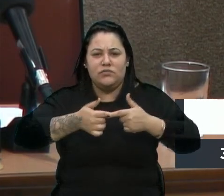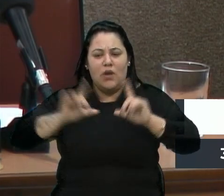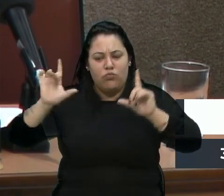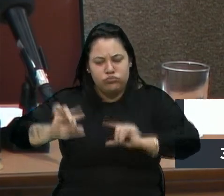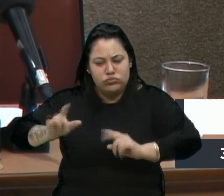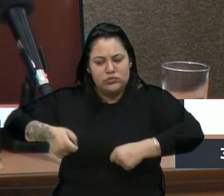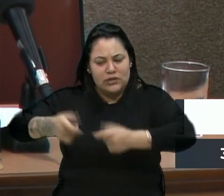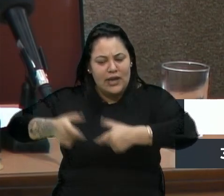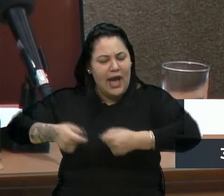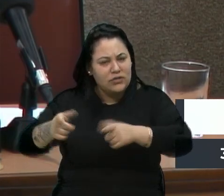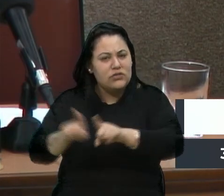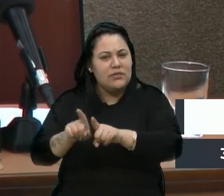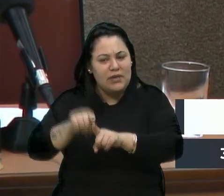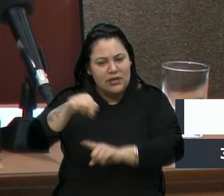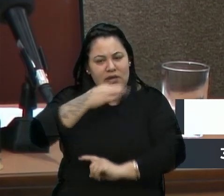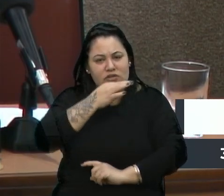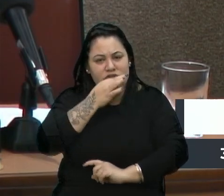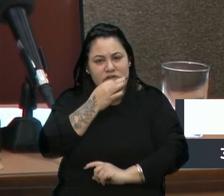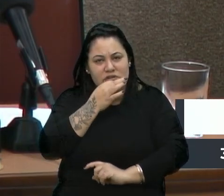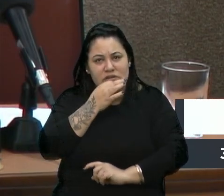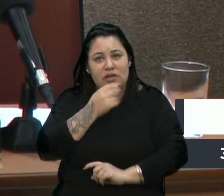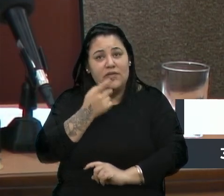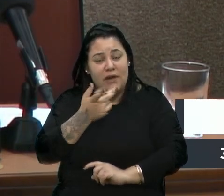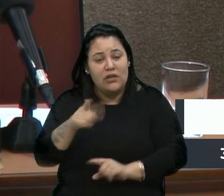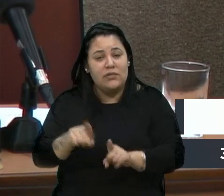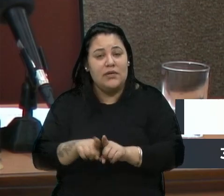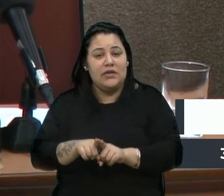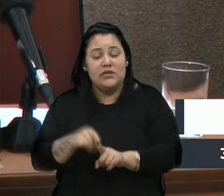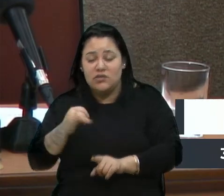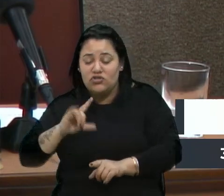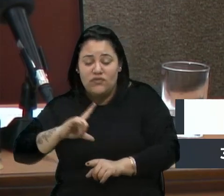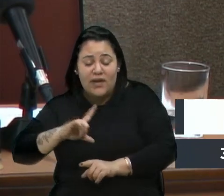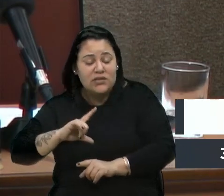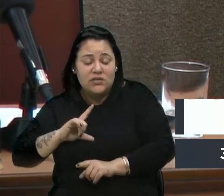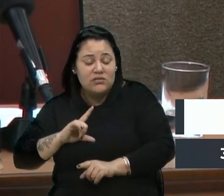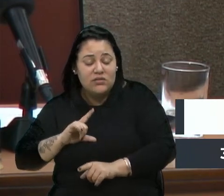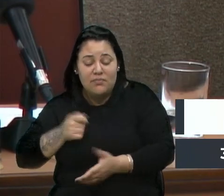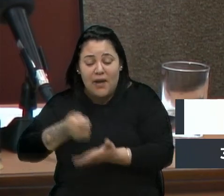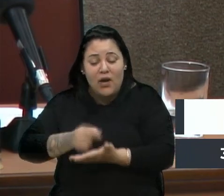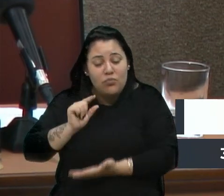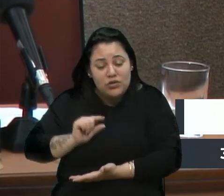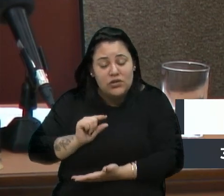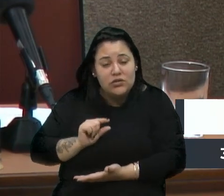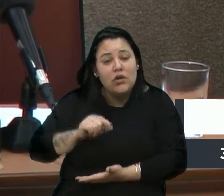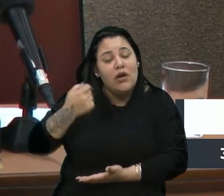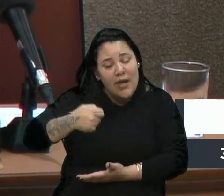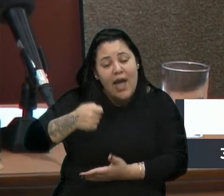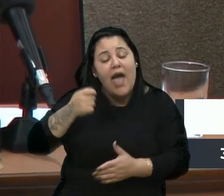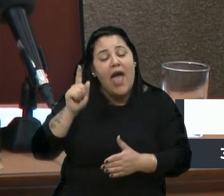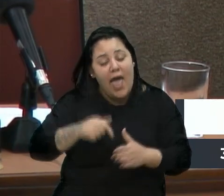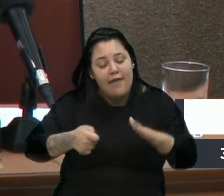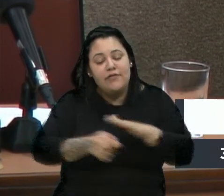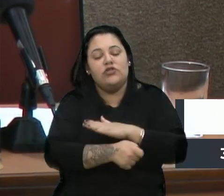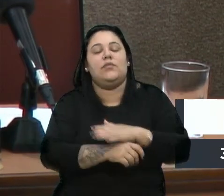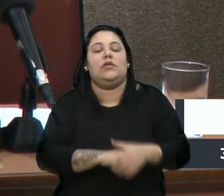economicidade para o município. E reforço, mesmo que tivesse que despender algum valor, seria investimento, não seria custo. Como não tem que despender